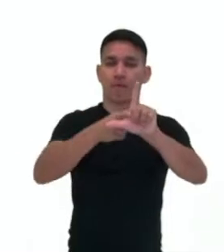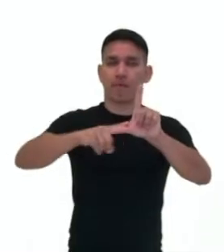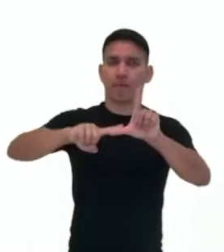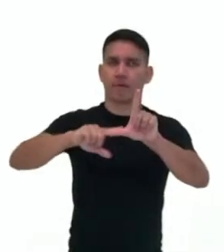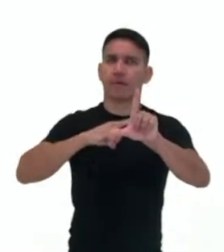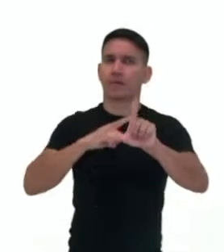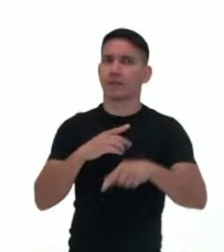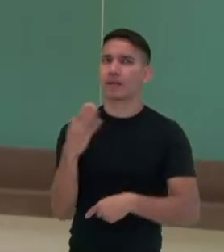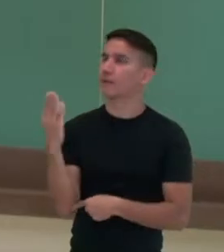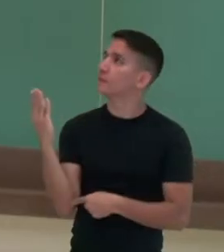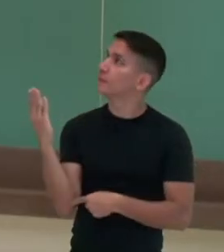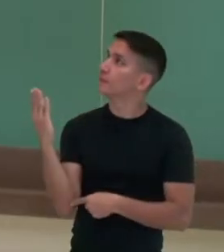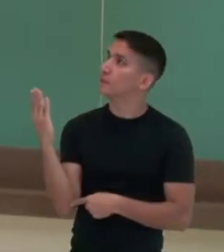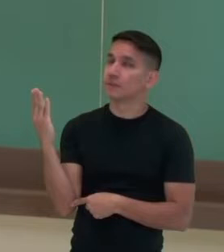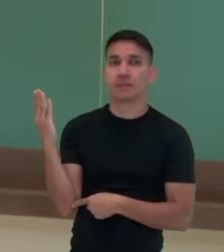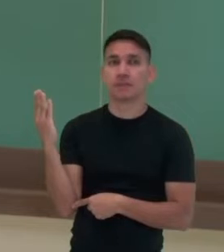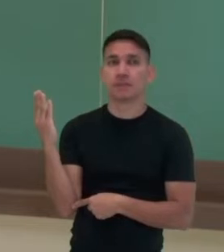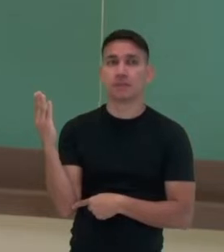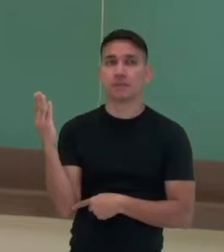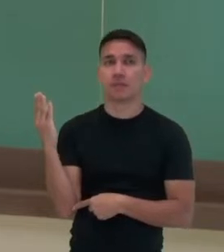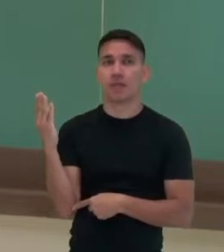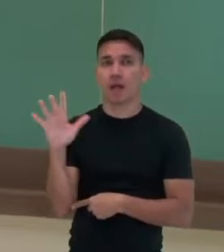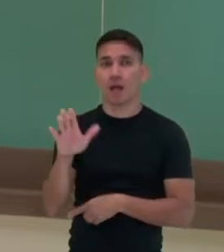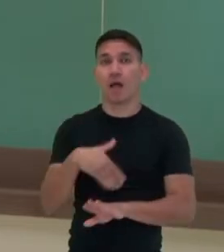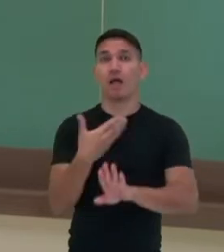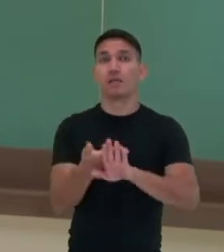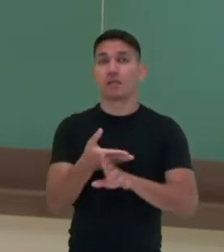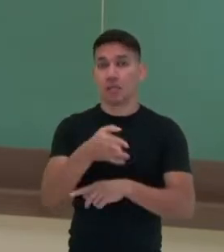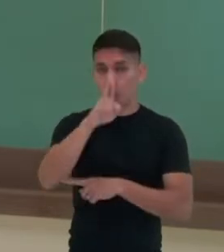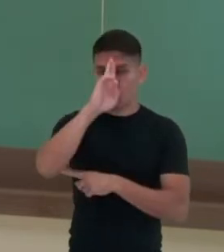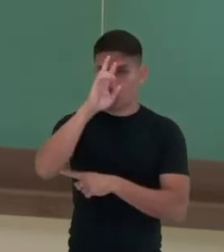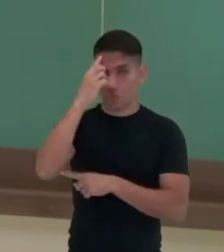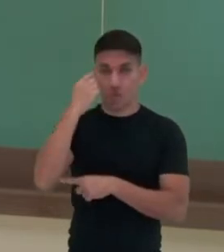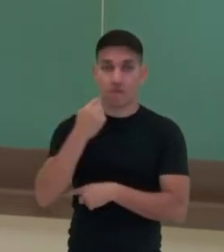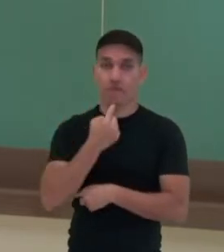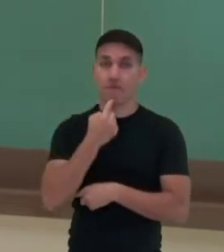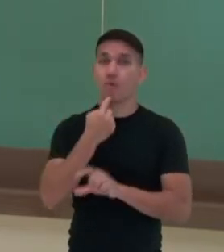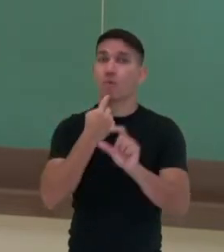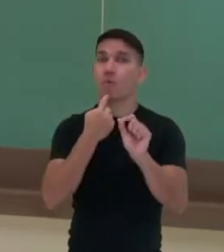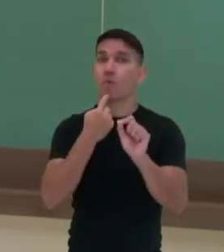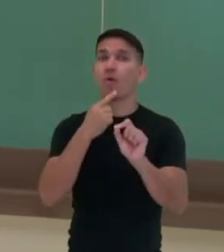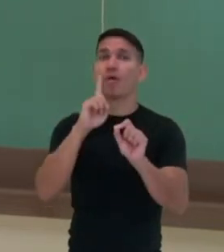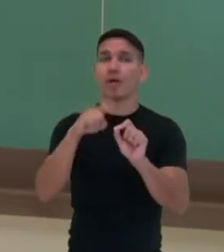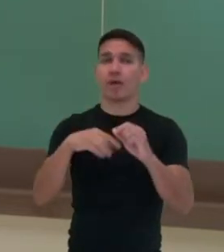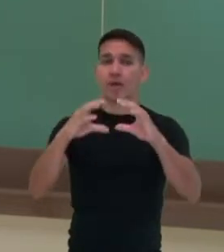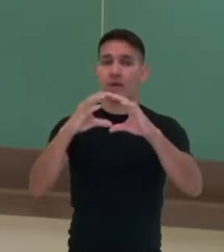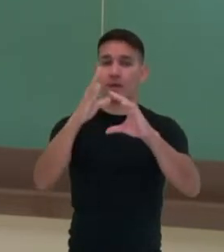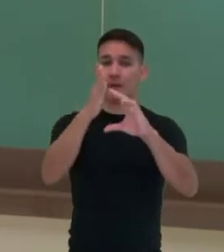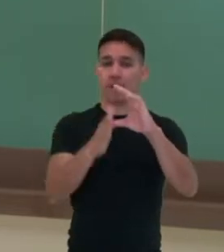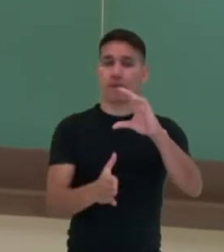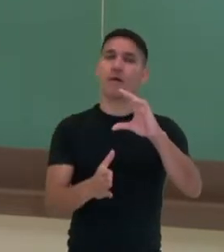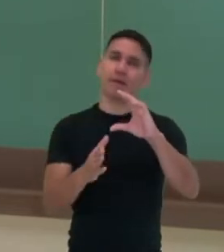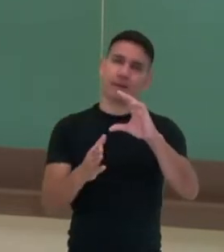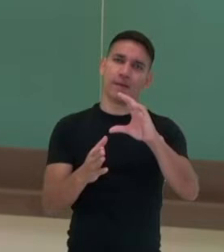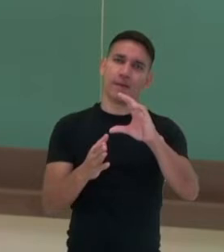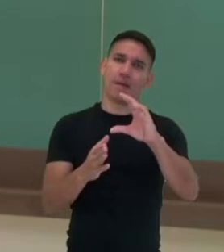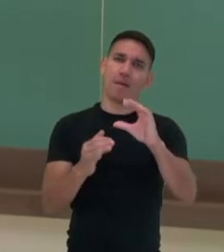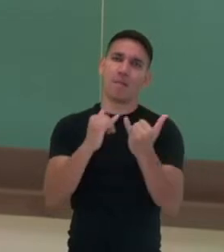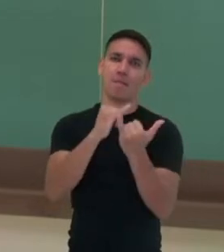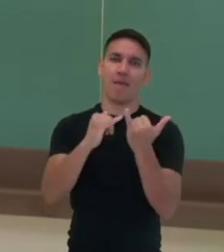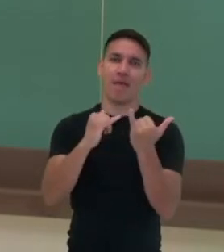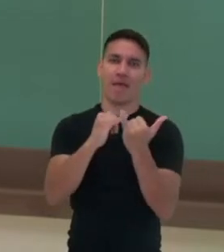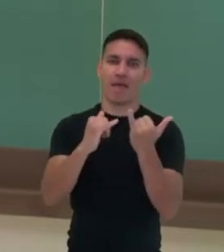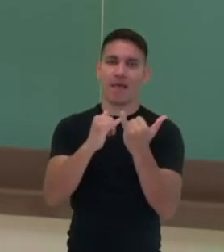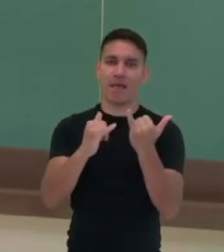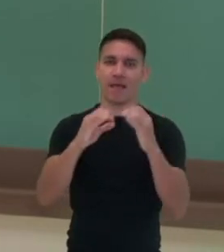eu tenho ali meio-dia, ele vai girar até 12h30, então ele vai fazer ali meia volta, né? Meia volta,